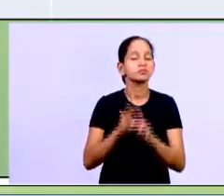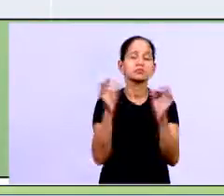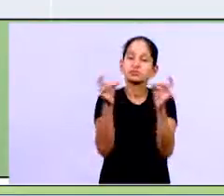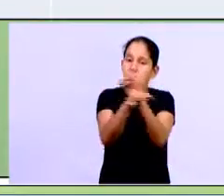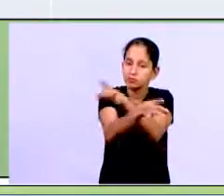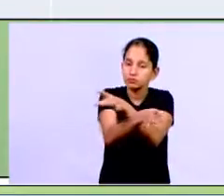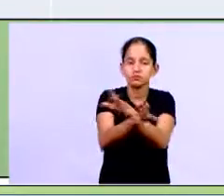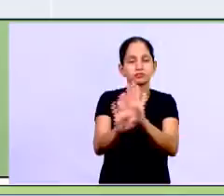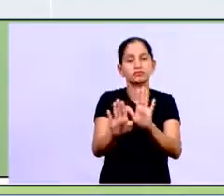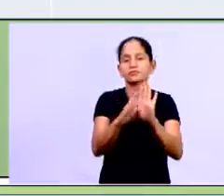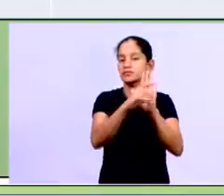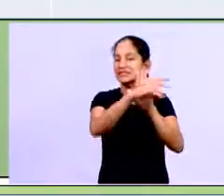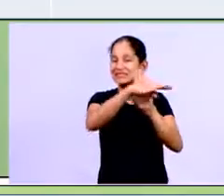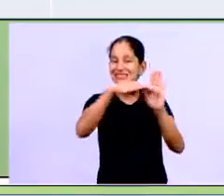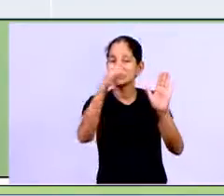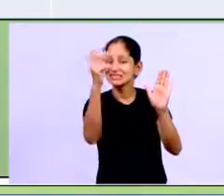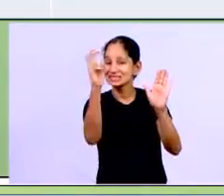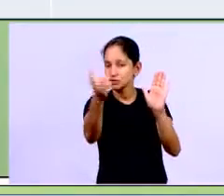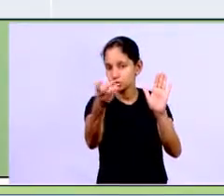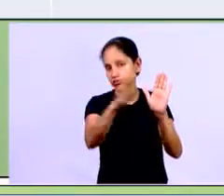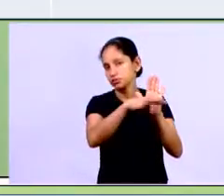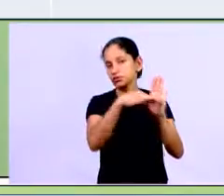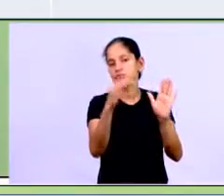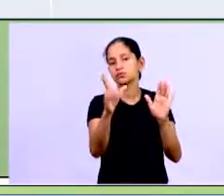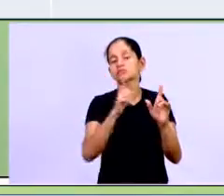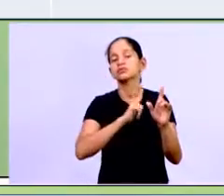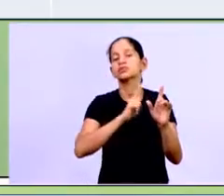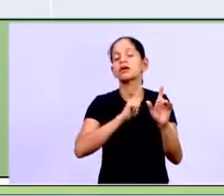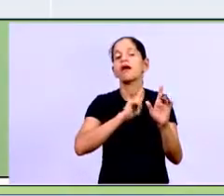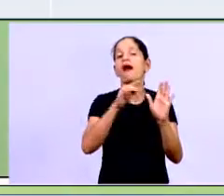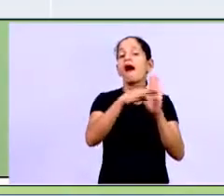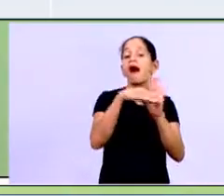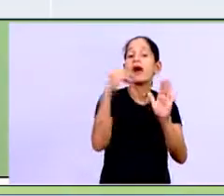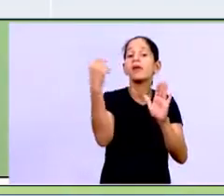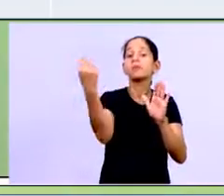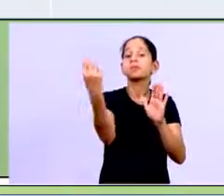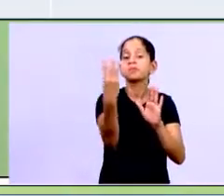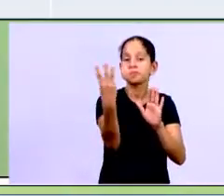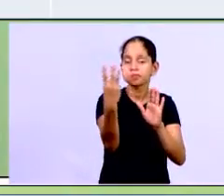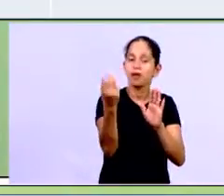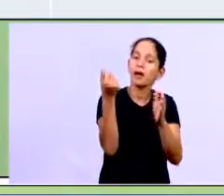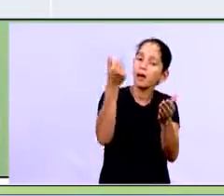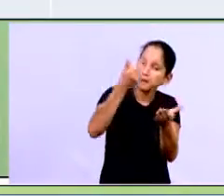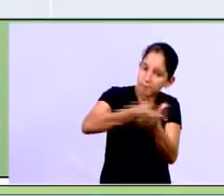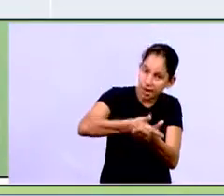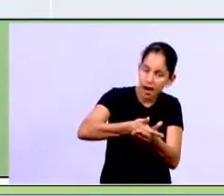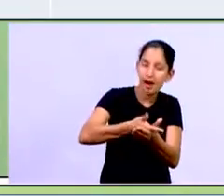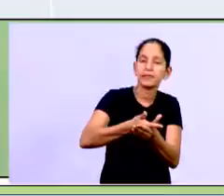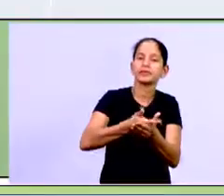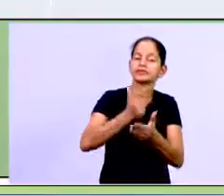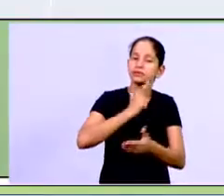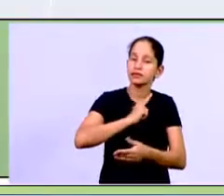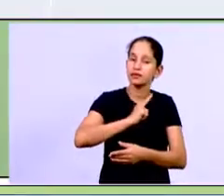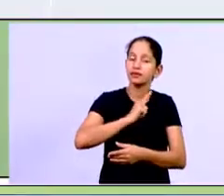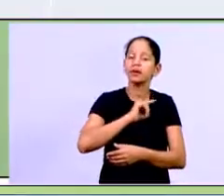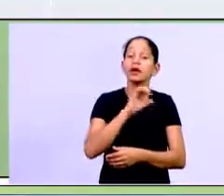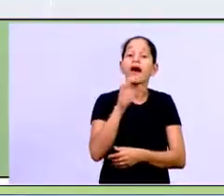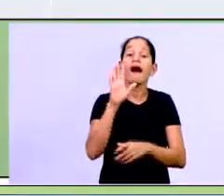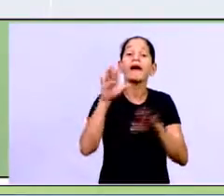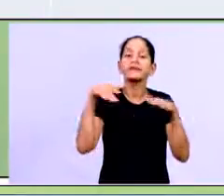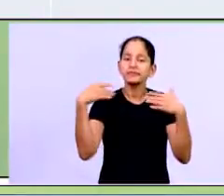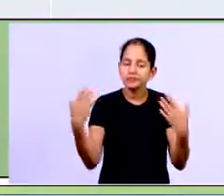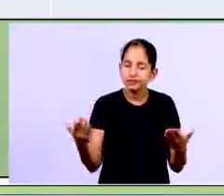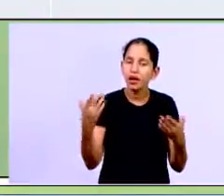Pronto, só devo 5 mil. Vou fazer o meu terceiro pagamento, ok? Vou fazer o meu terceiro pagamento. Quando eu for fazer